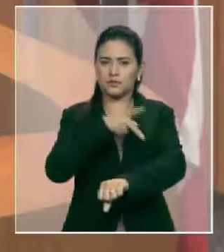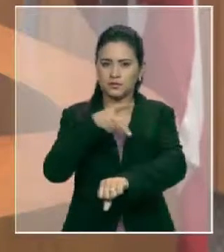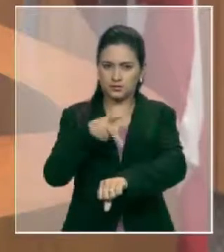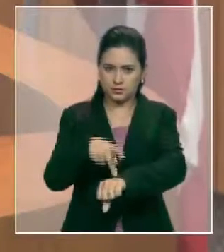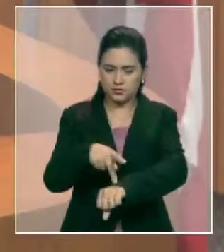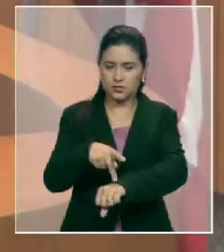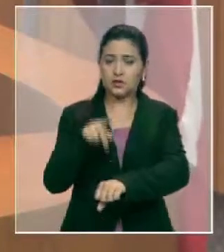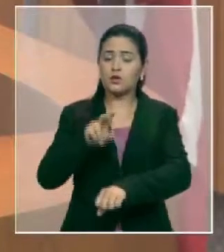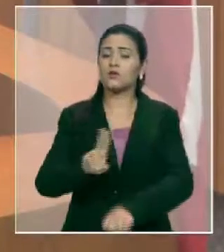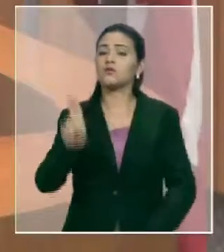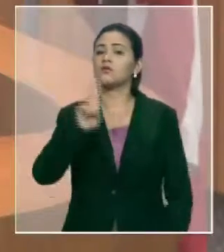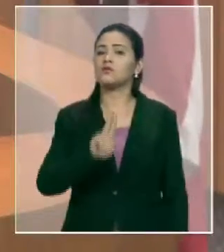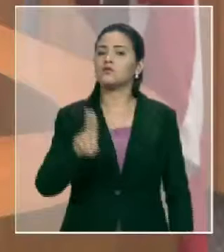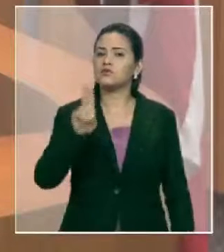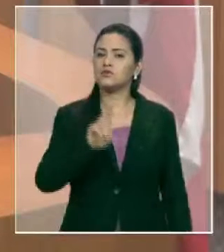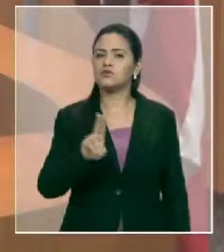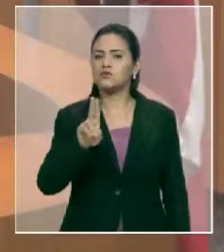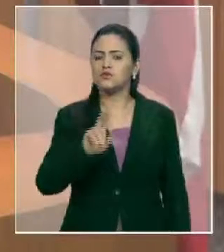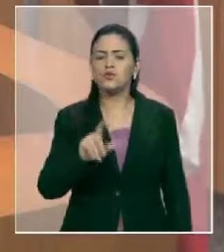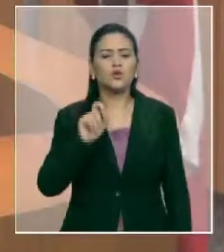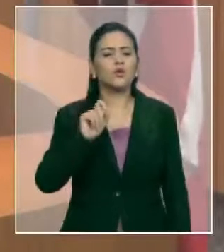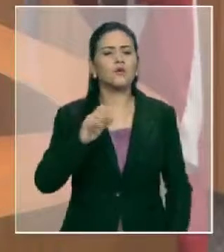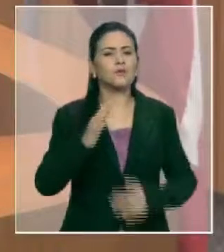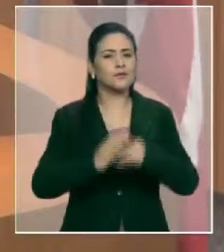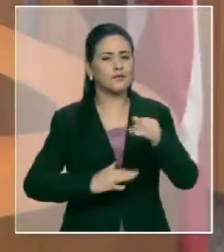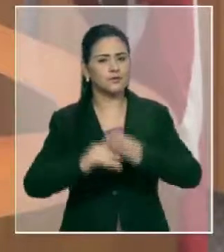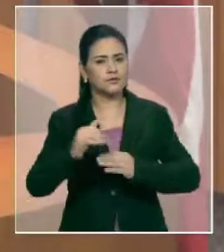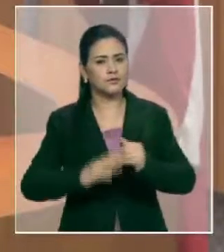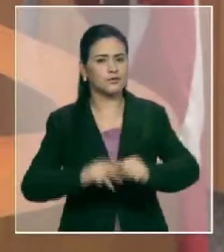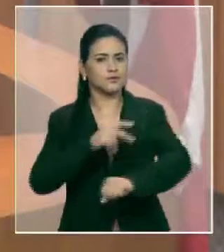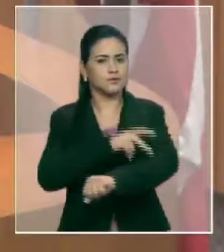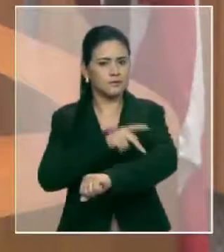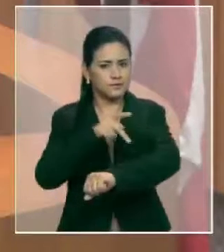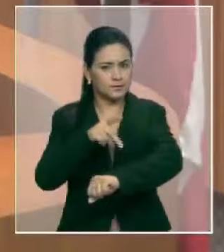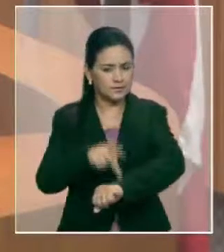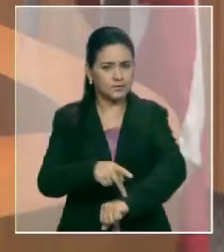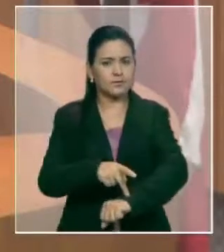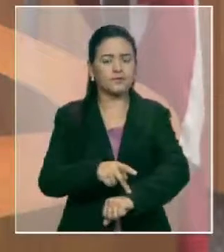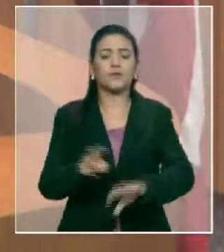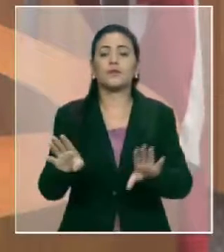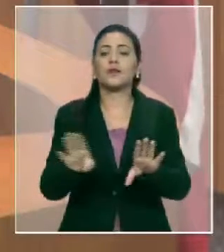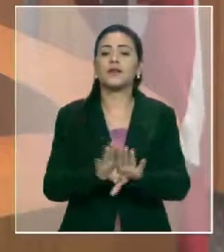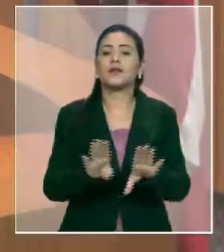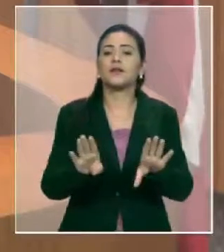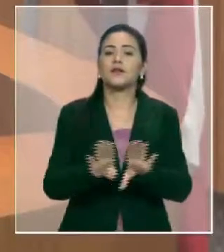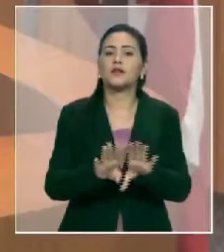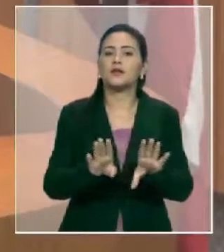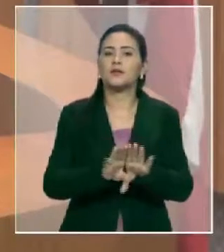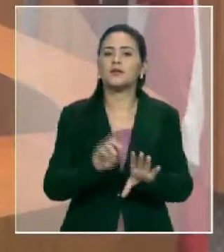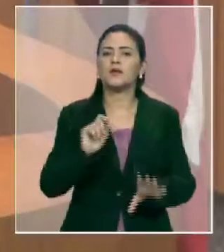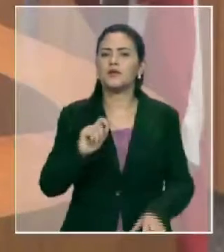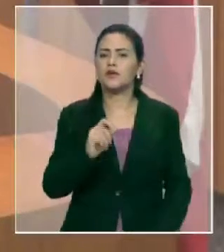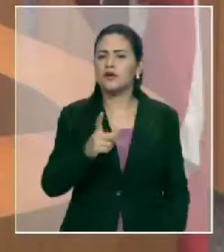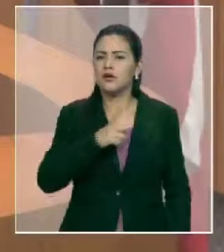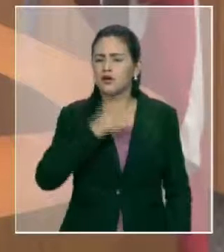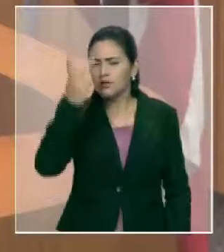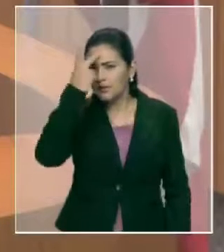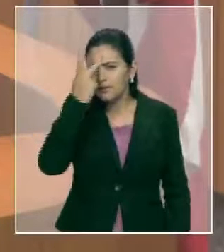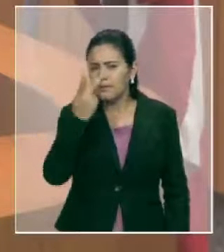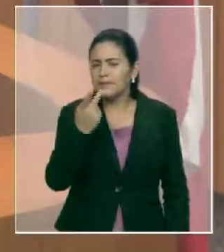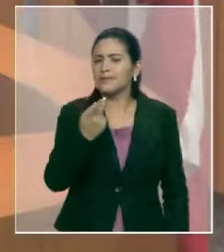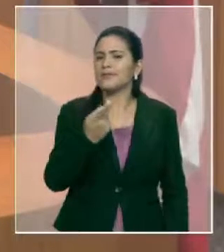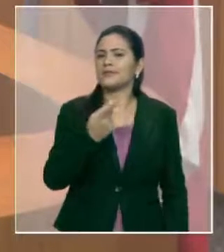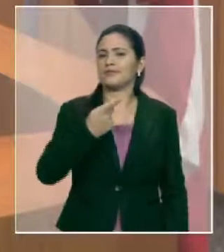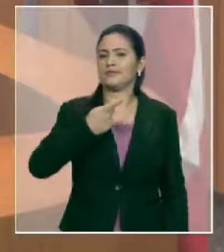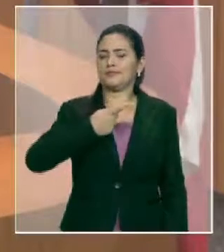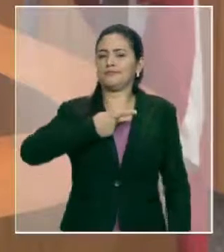a pedagogia e a sua capacidade de